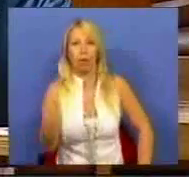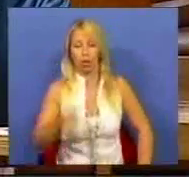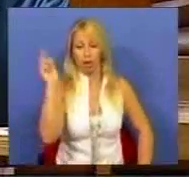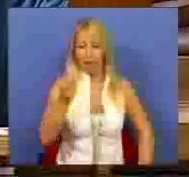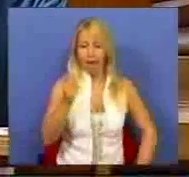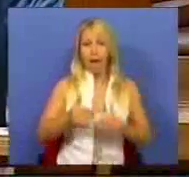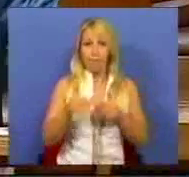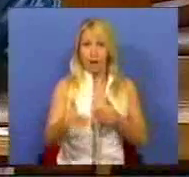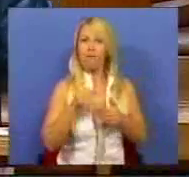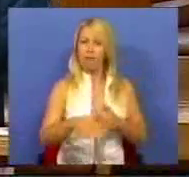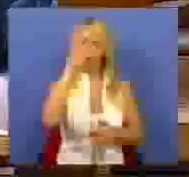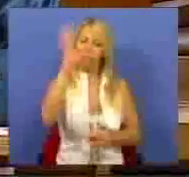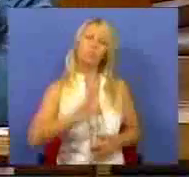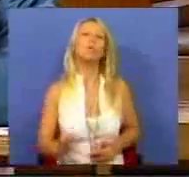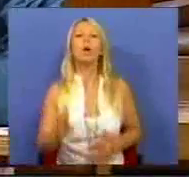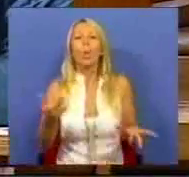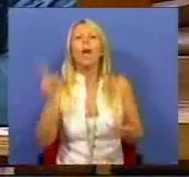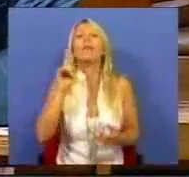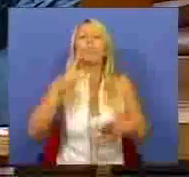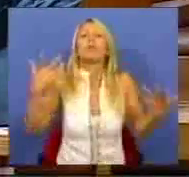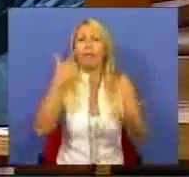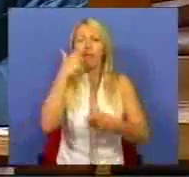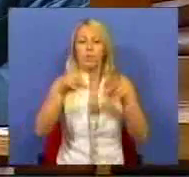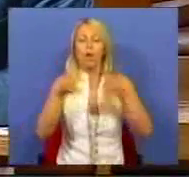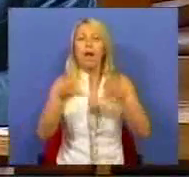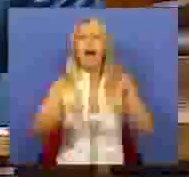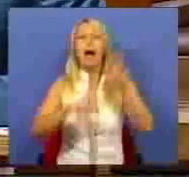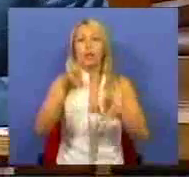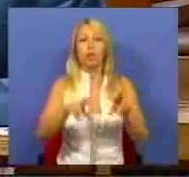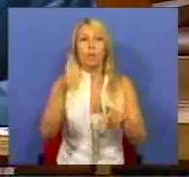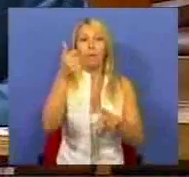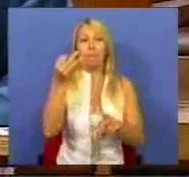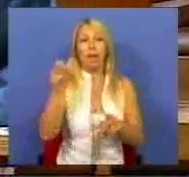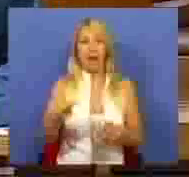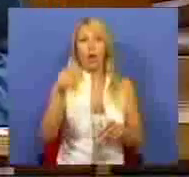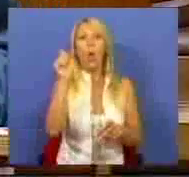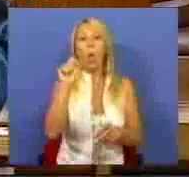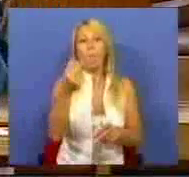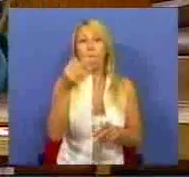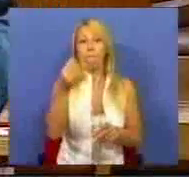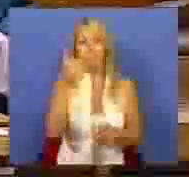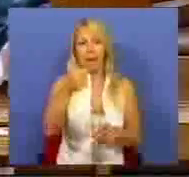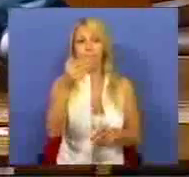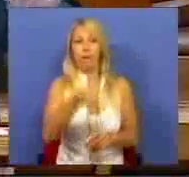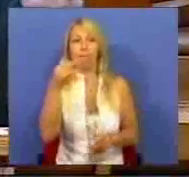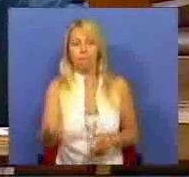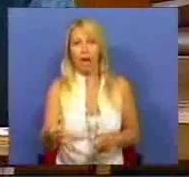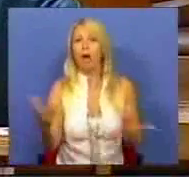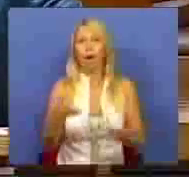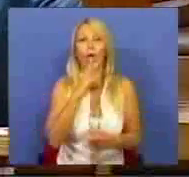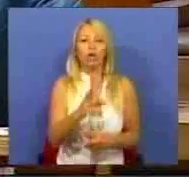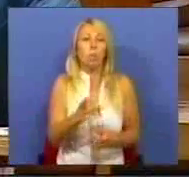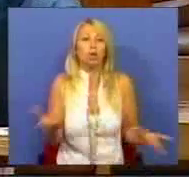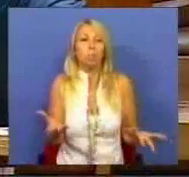anos, saberemos. Que importa que os acionistas do BPN ou do BPP não respondam pelos calotes que deixaram aos